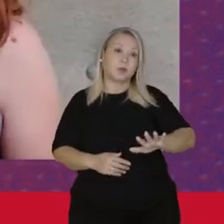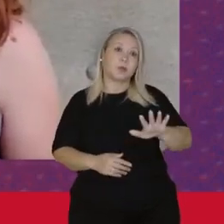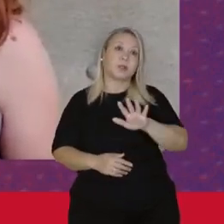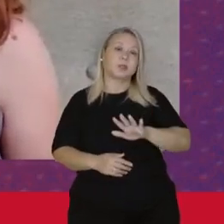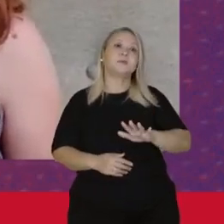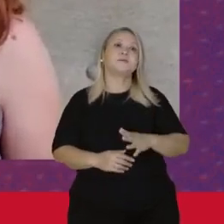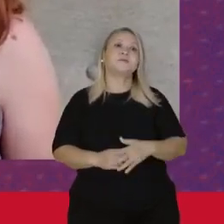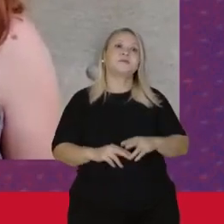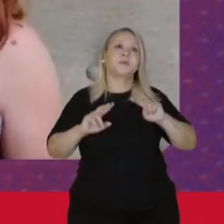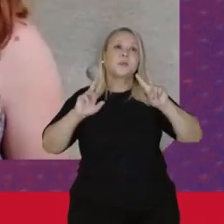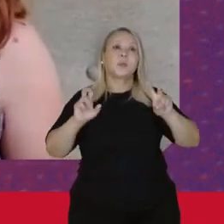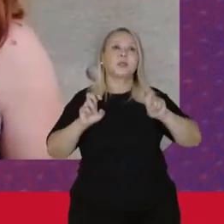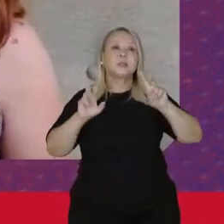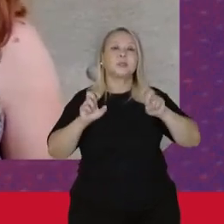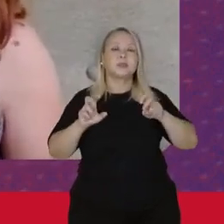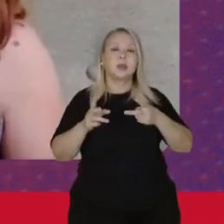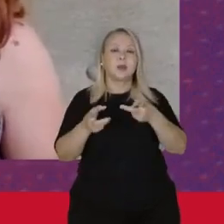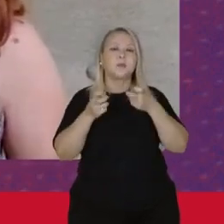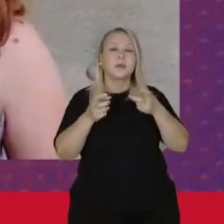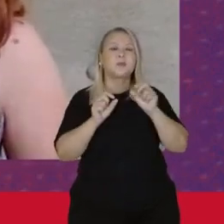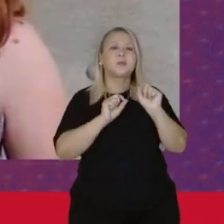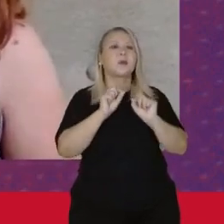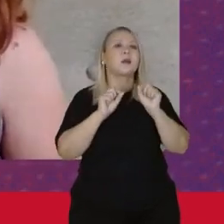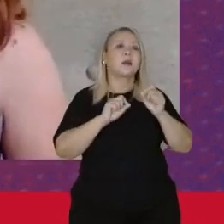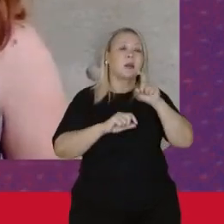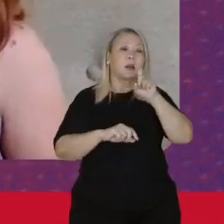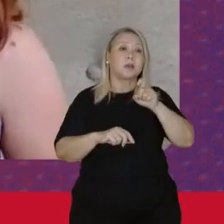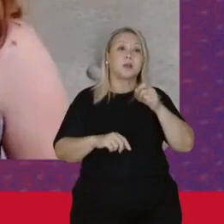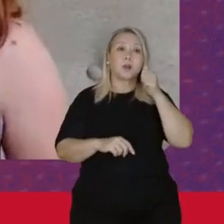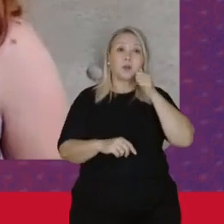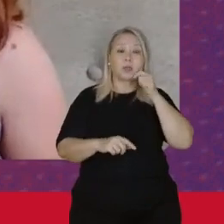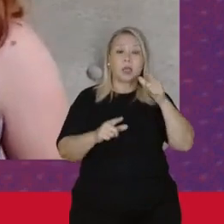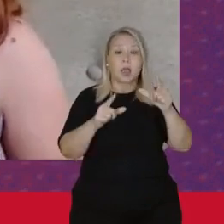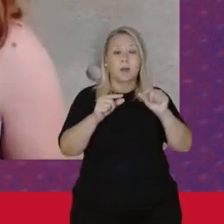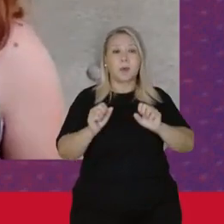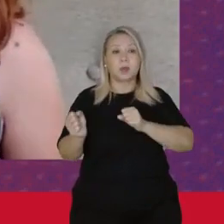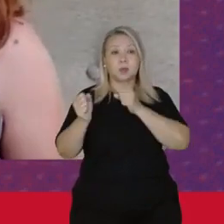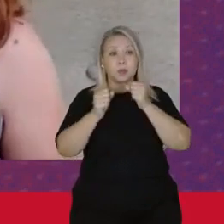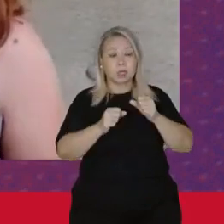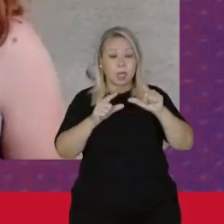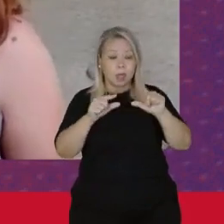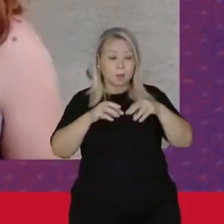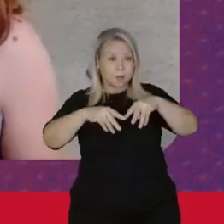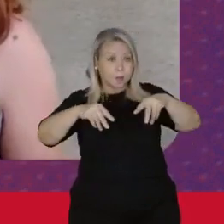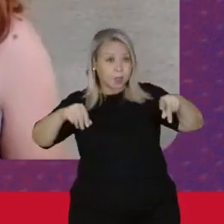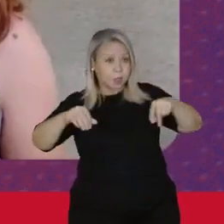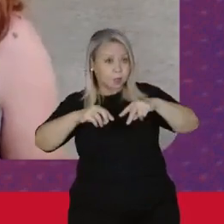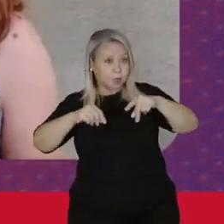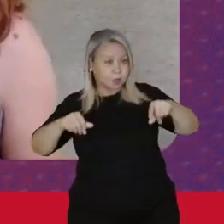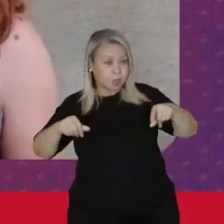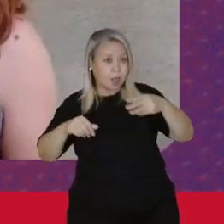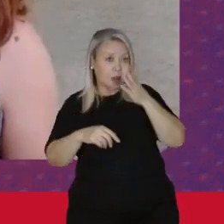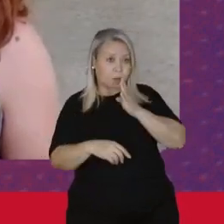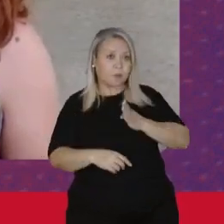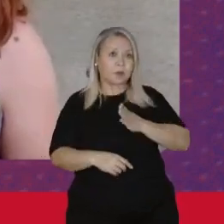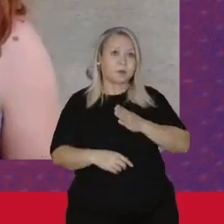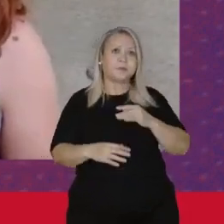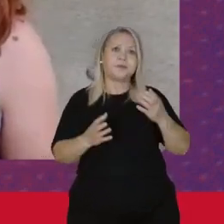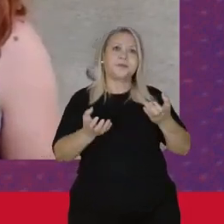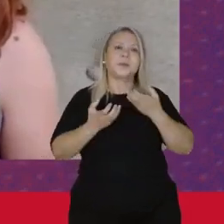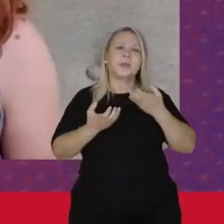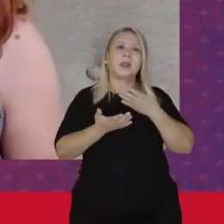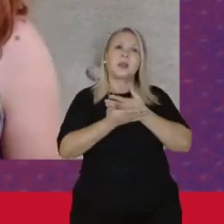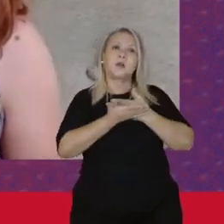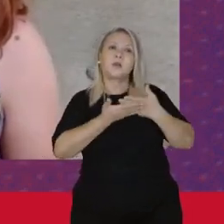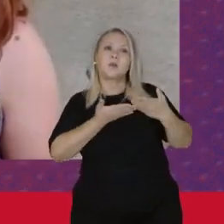torno disso e olhar quem são as mulheres que têm menos poder e menos terra no Brasil, né? Queria